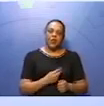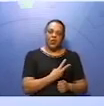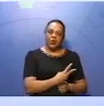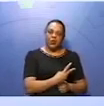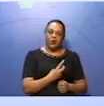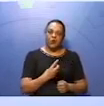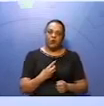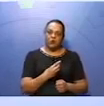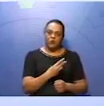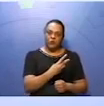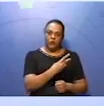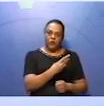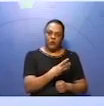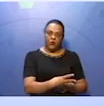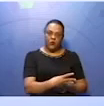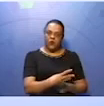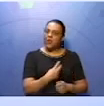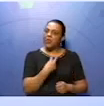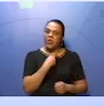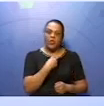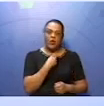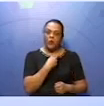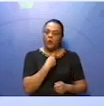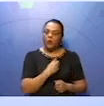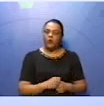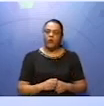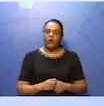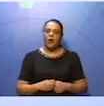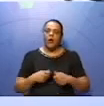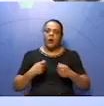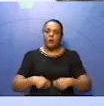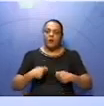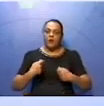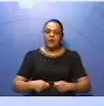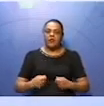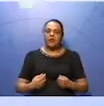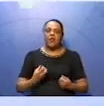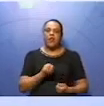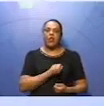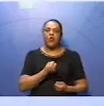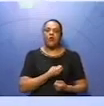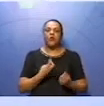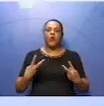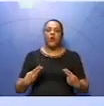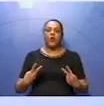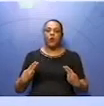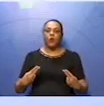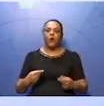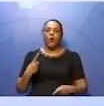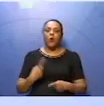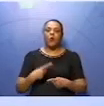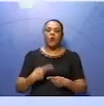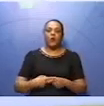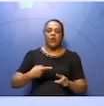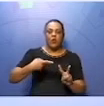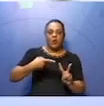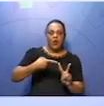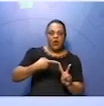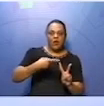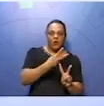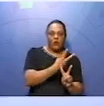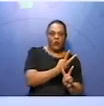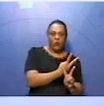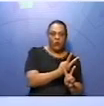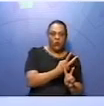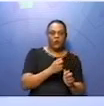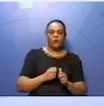3. Como é uma raiz, nós temos que pegar sempre dois números iguais. Como é uma raiz quadrada.